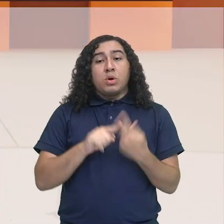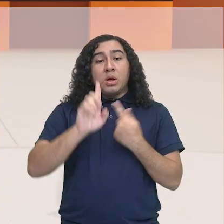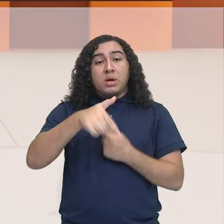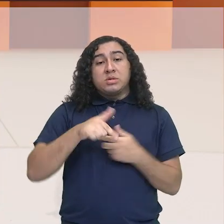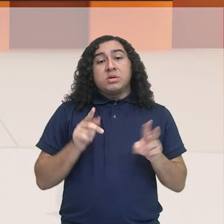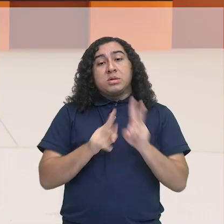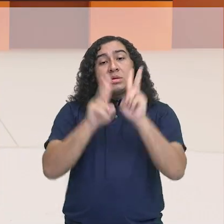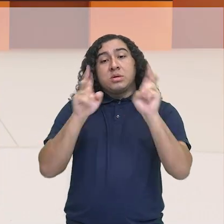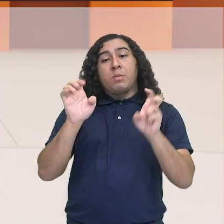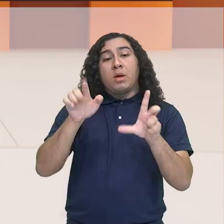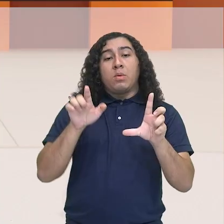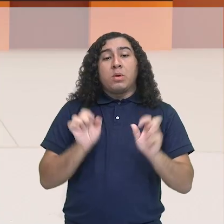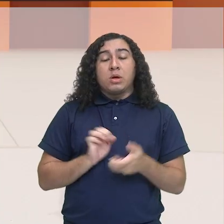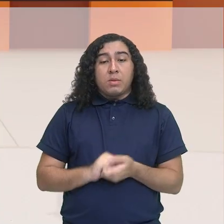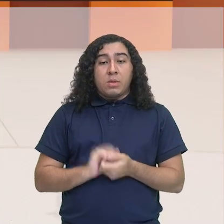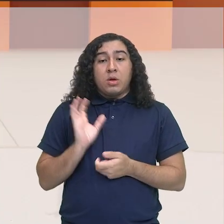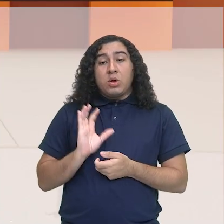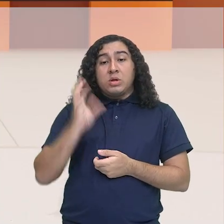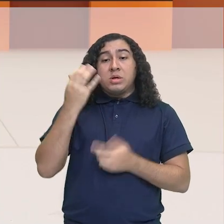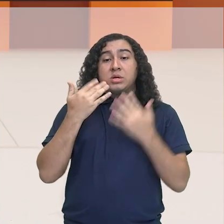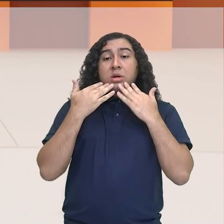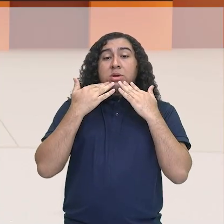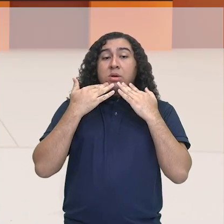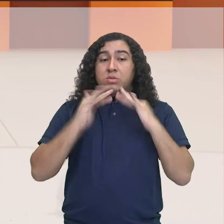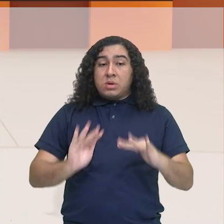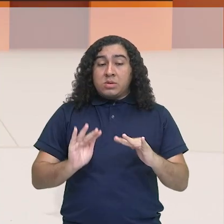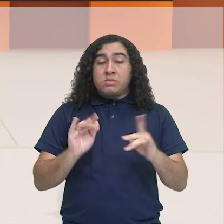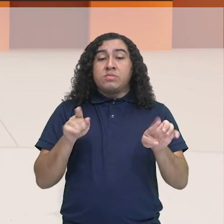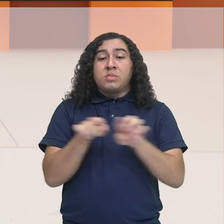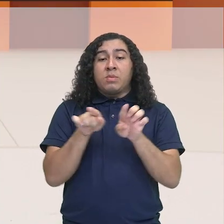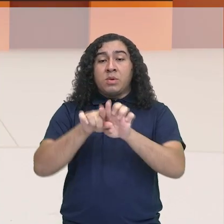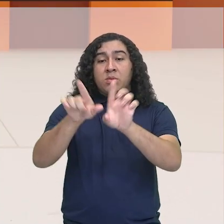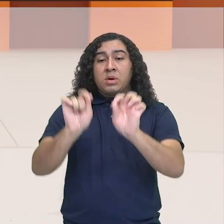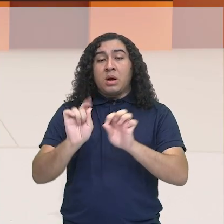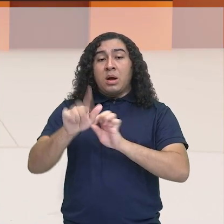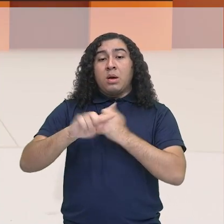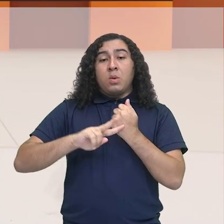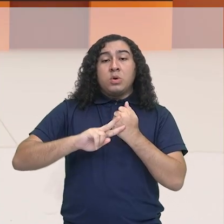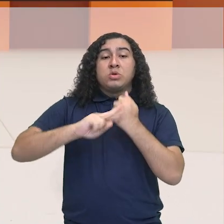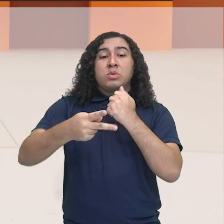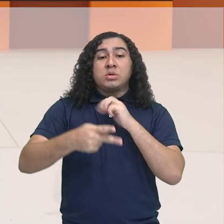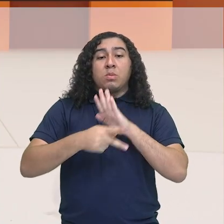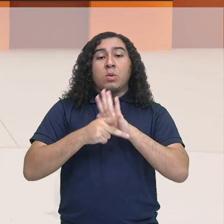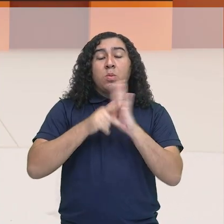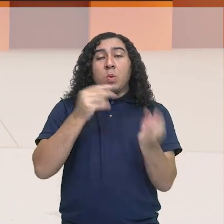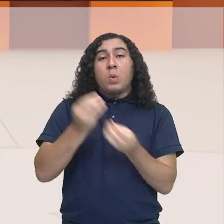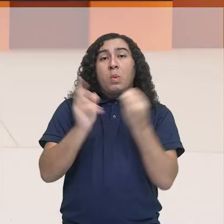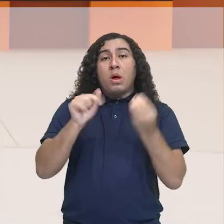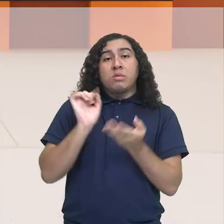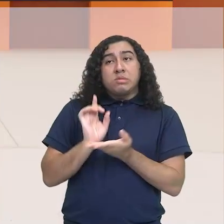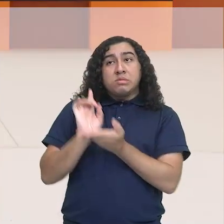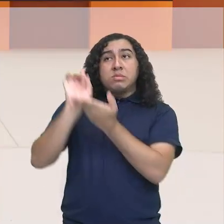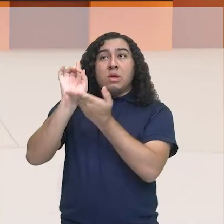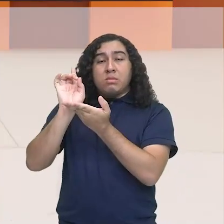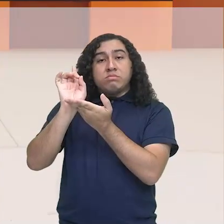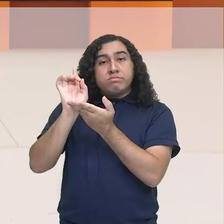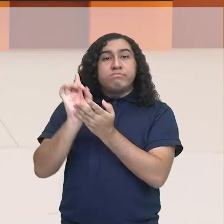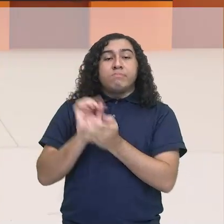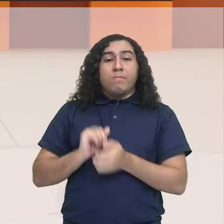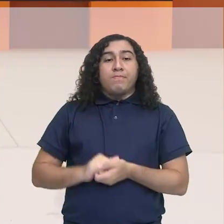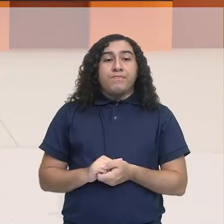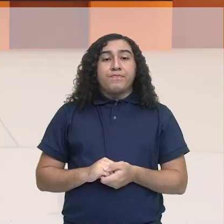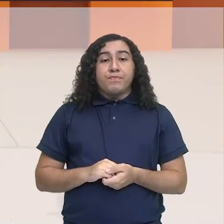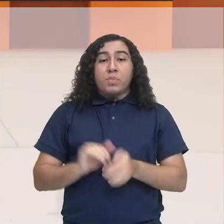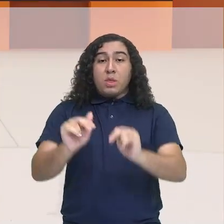eram entendidos como fenômenos naturais ou como resultado da providência divina. Então, nesse caso,